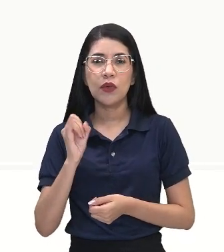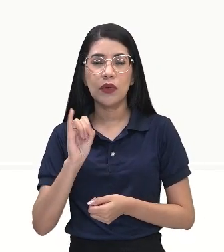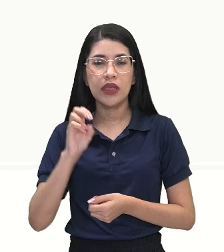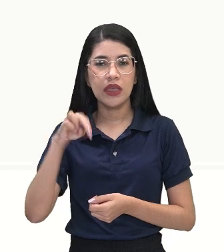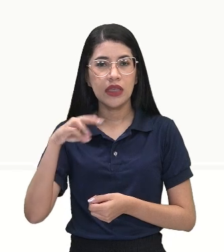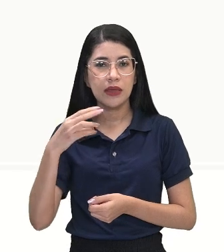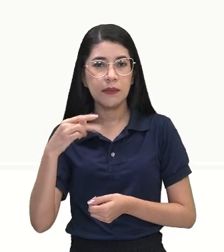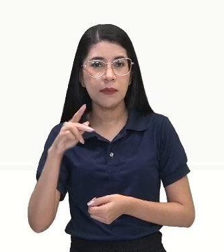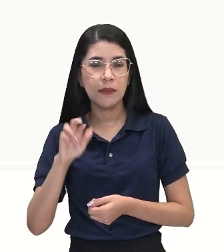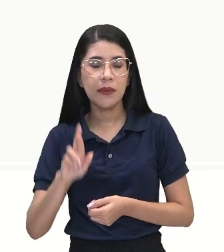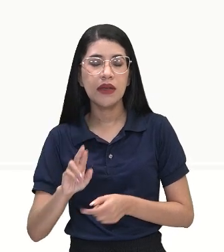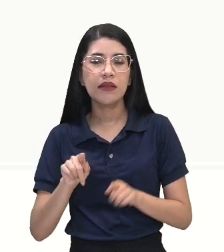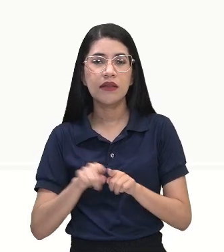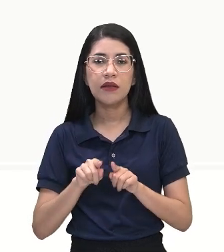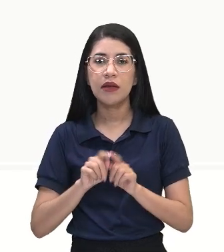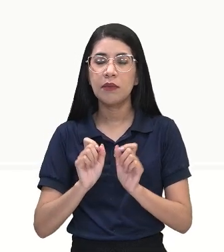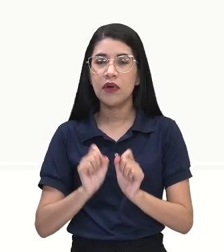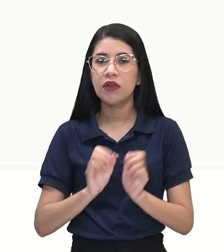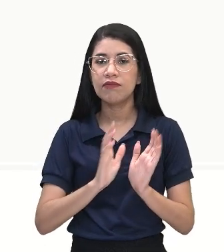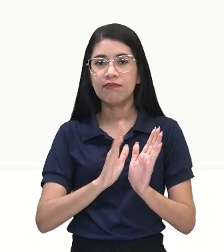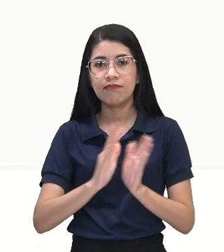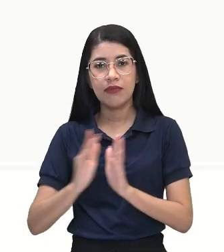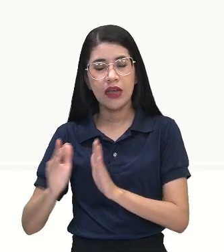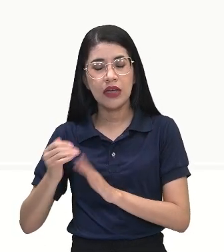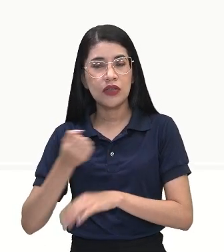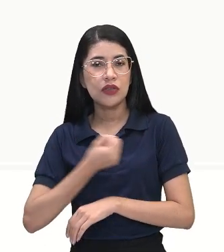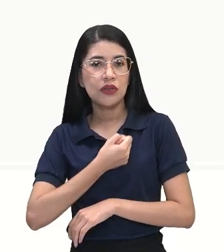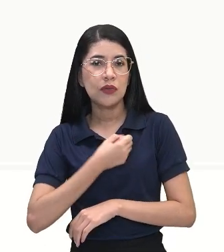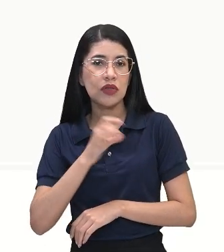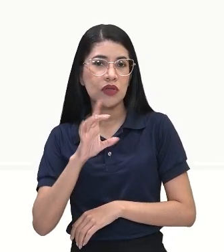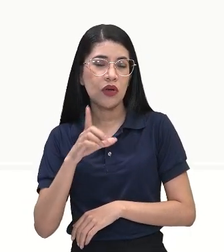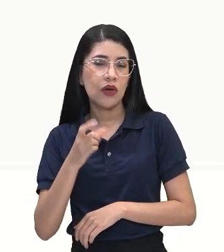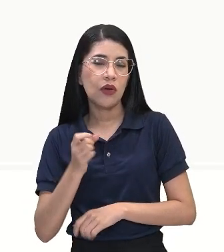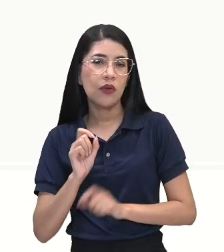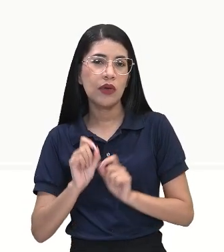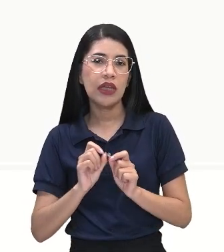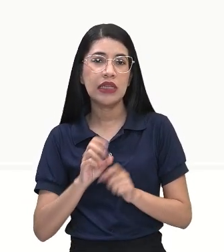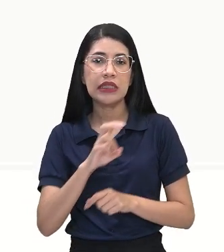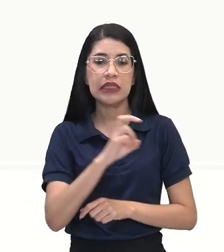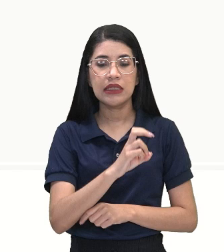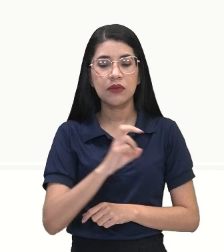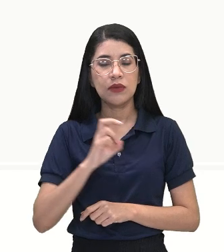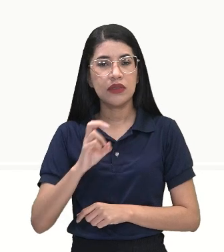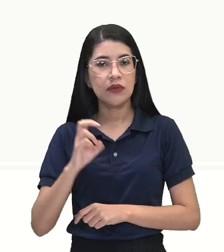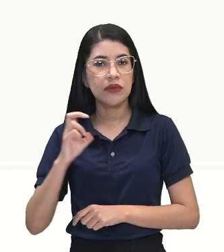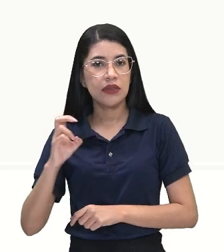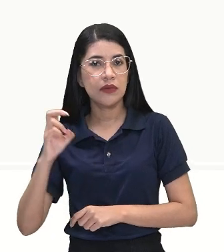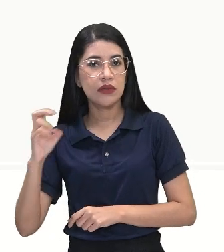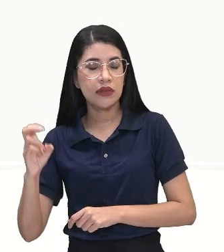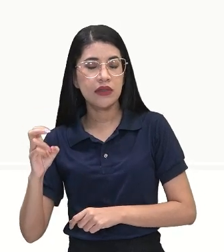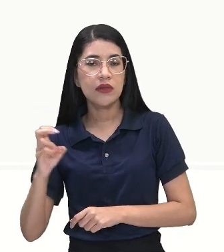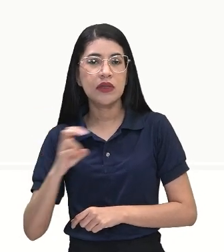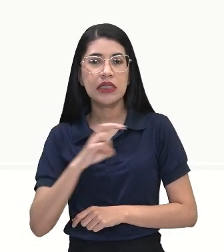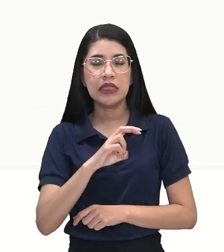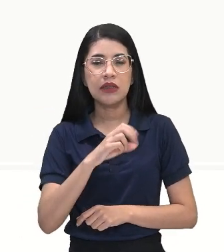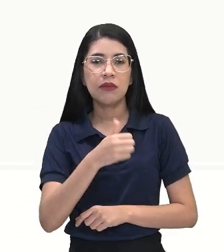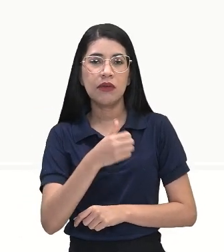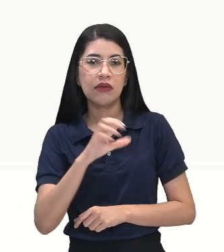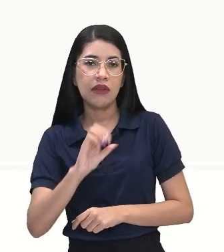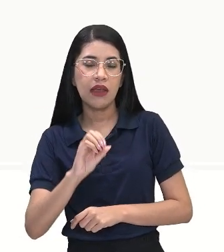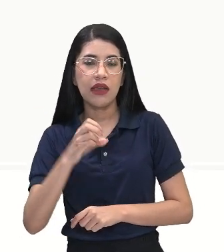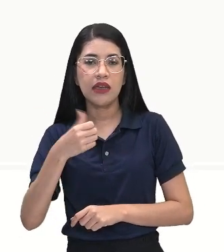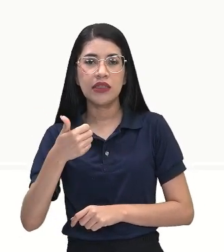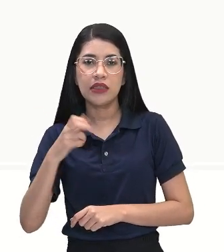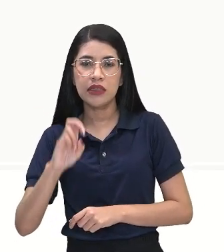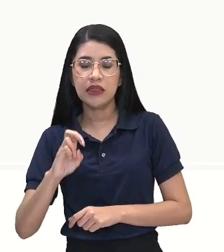Eu posso formar uma sequência numérica de 5 em 5, por exemplo, 5, 10, 15, 20,